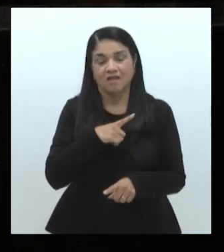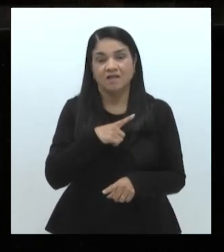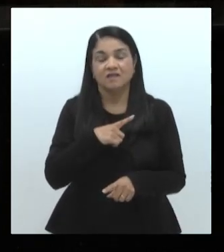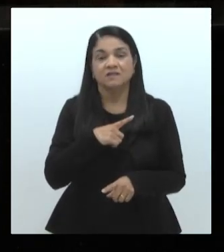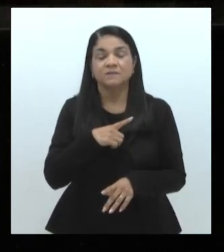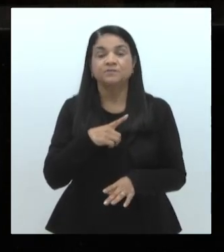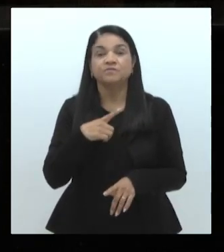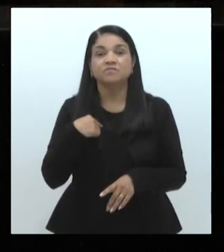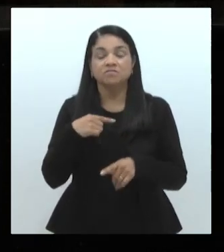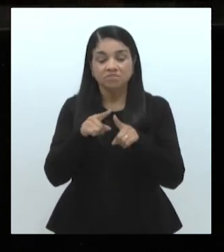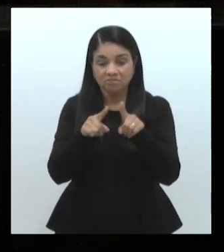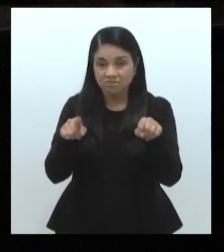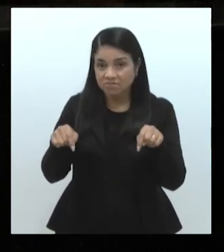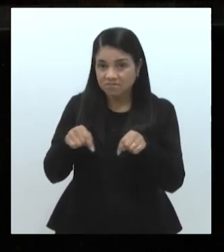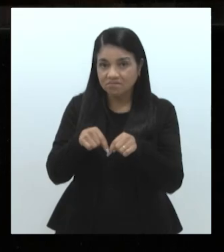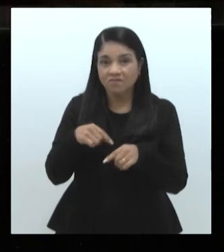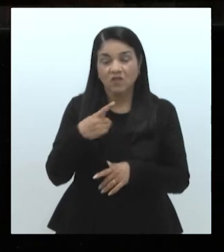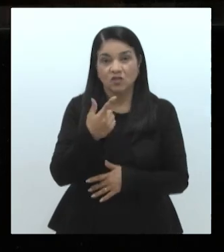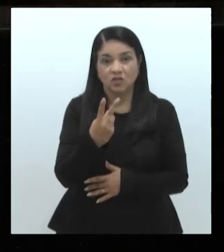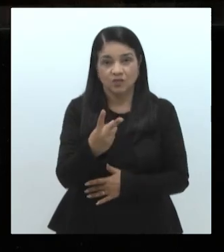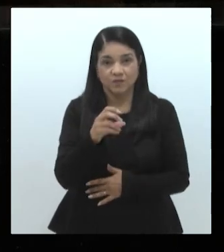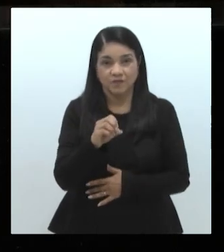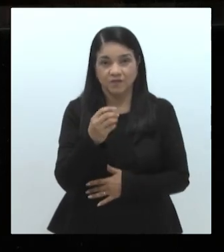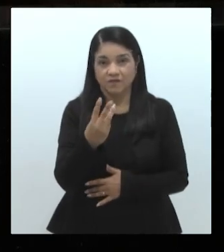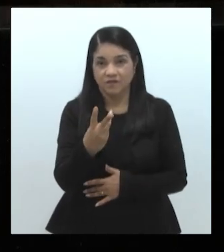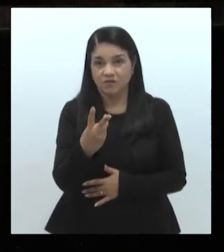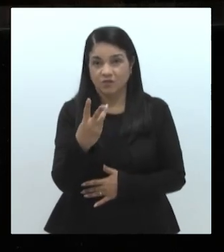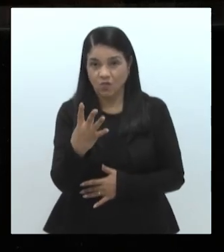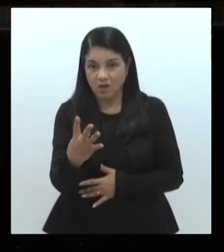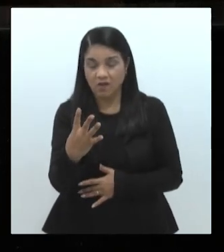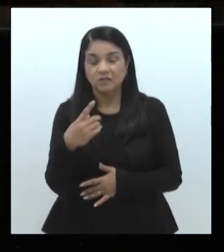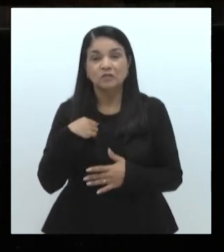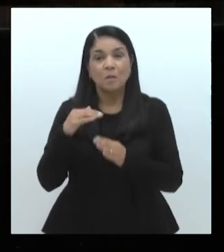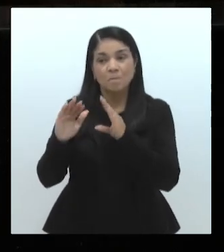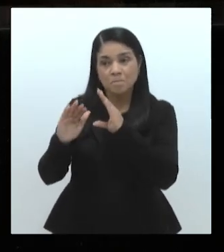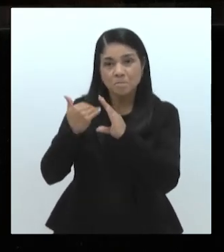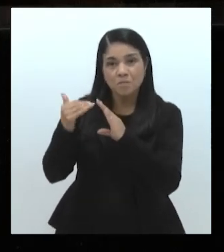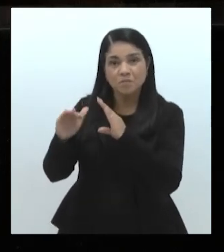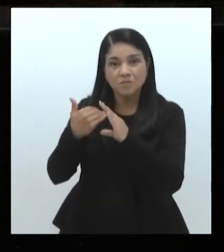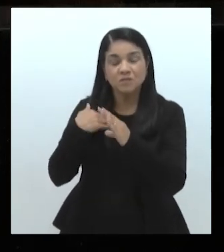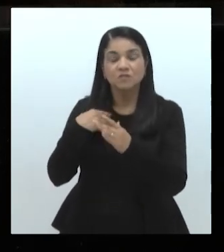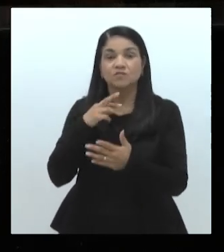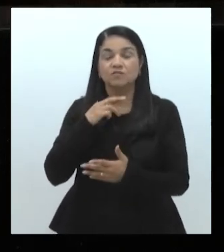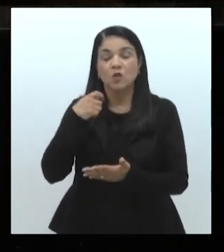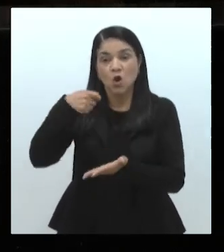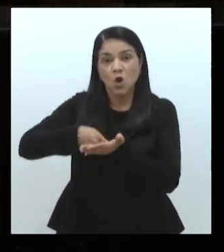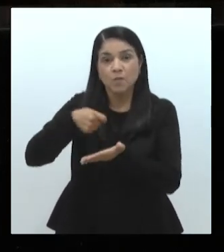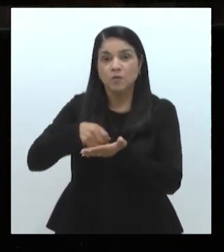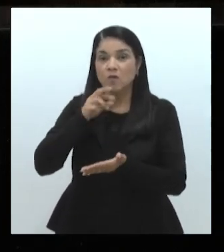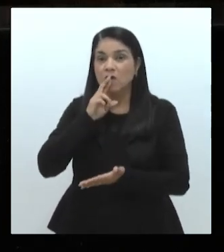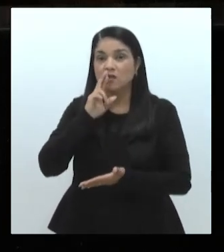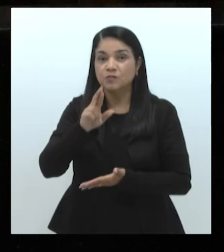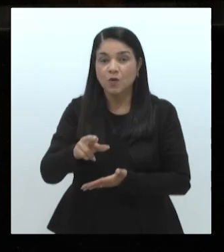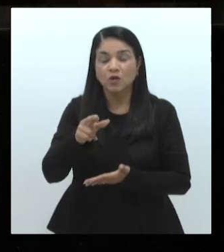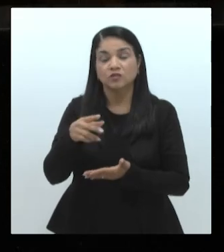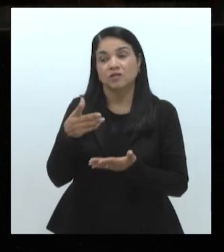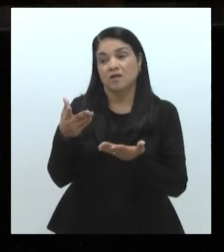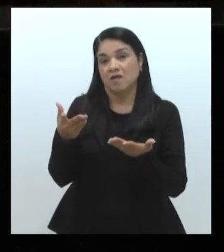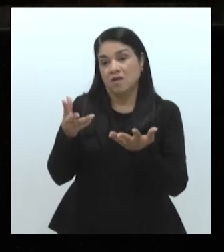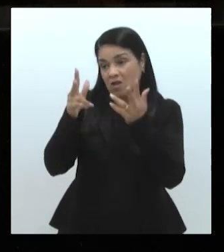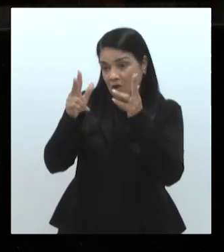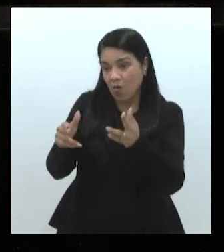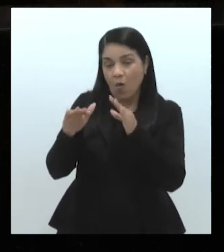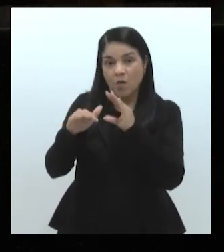meu gabinete recebeu diversas mensagens de pessoas também cobrando uma resposta definitiva, como o e-mail que agora eu